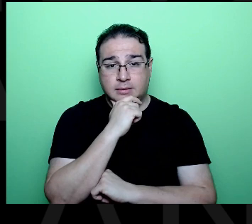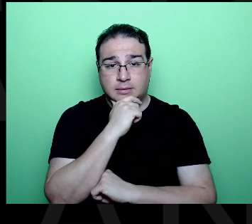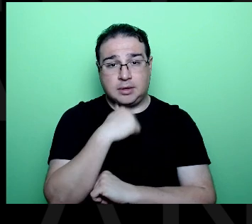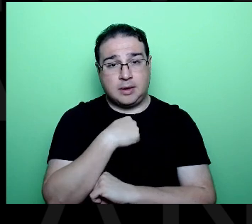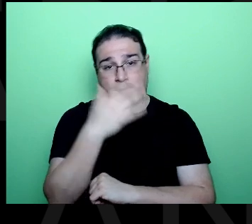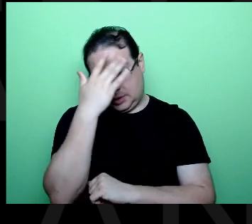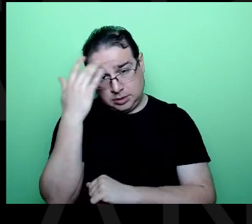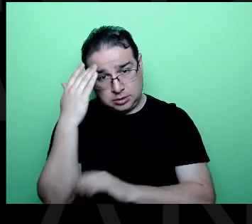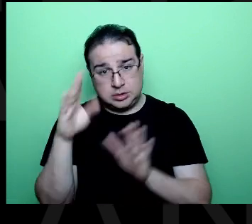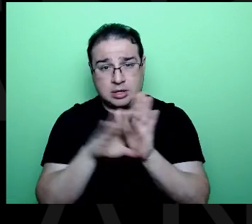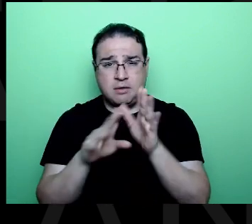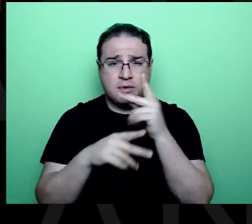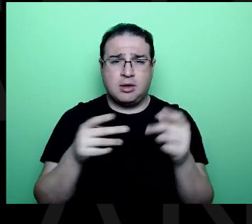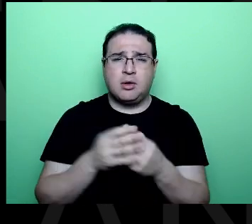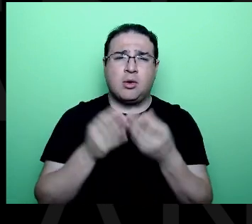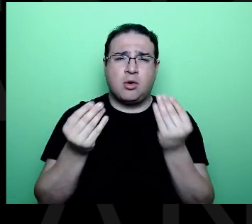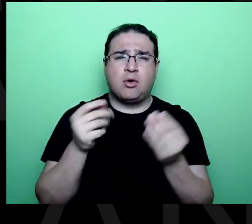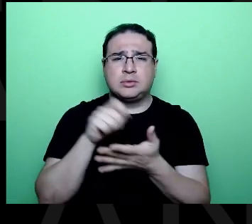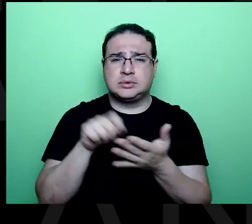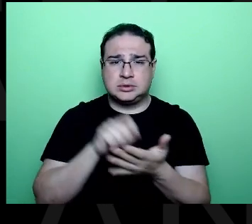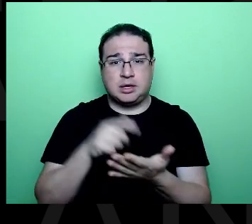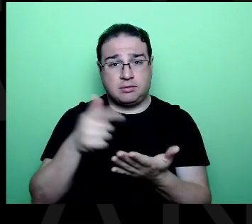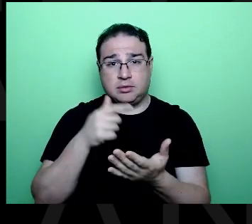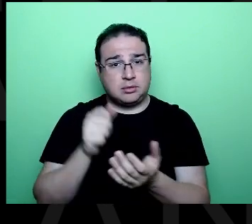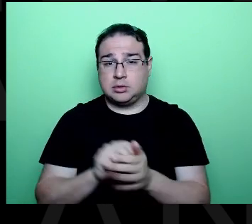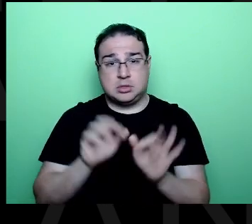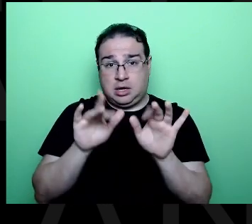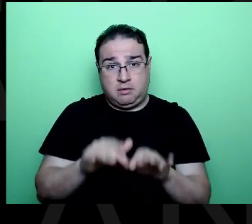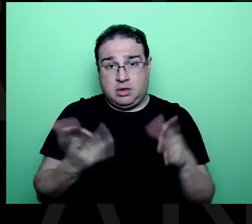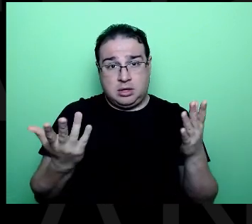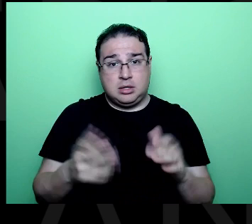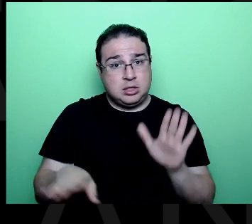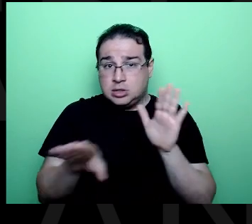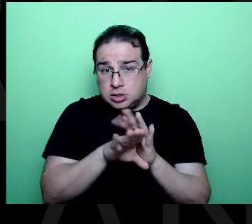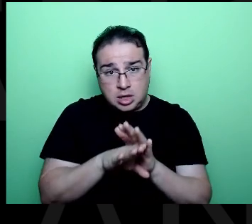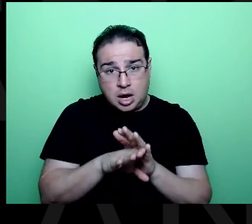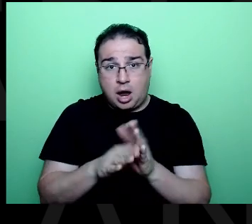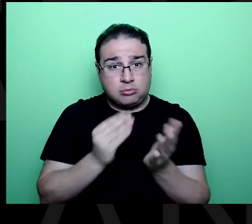muita gente chega e fala assim, oh, mas como é que escreve um livro? Escrevendo. Você tem que chegar